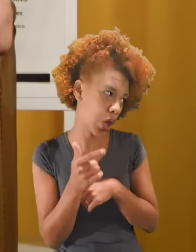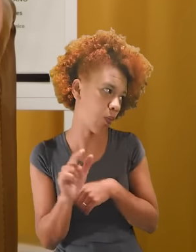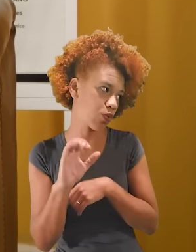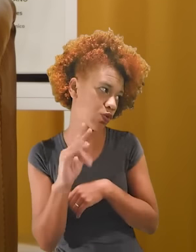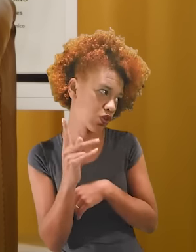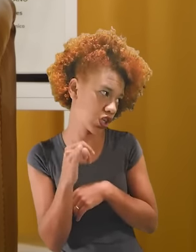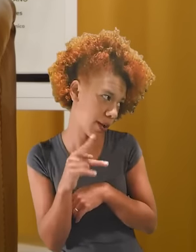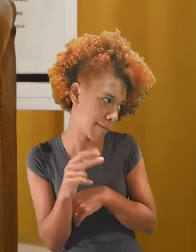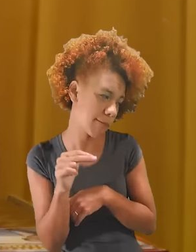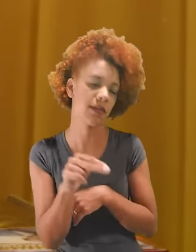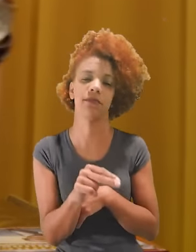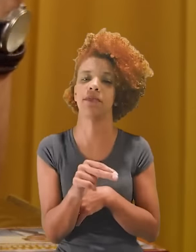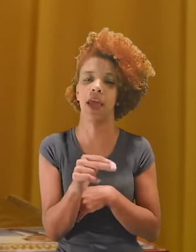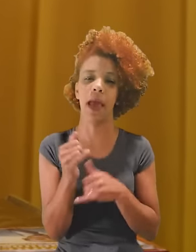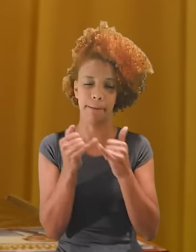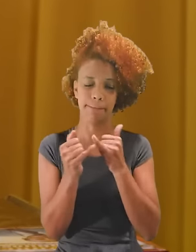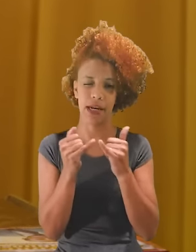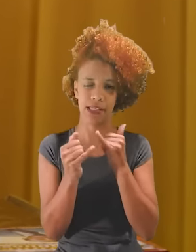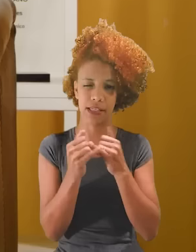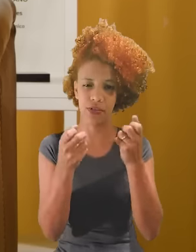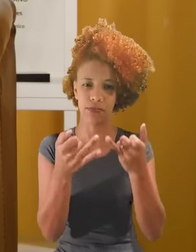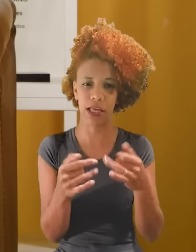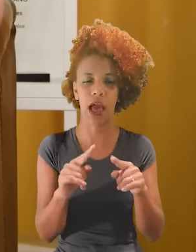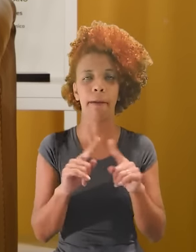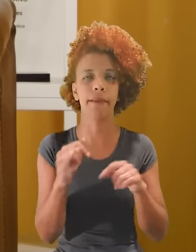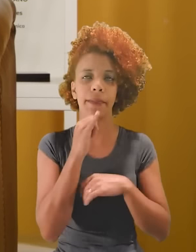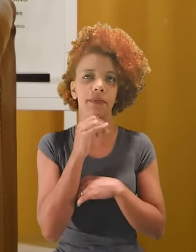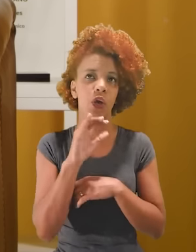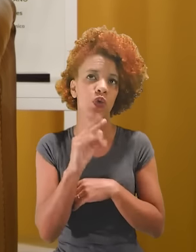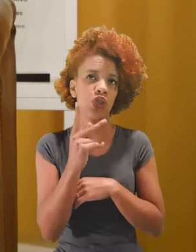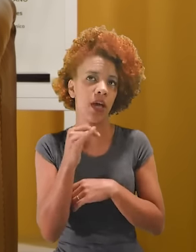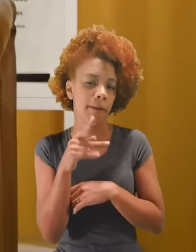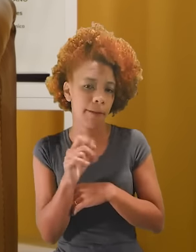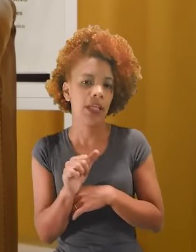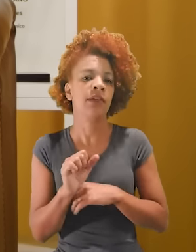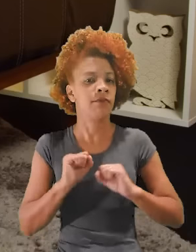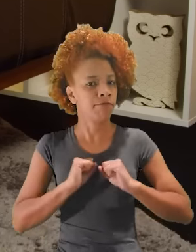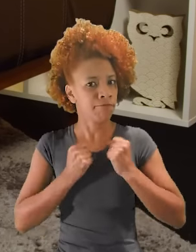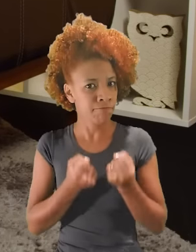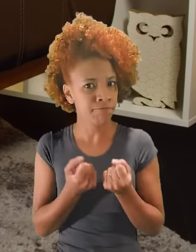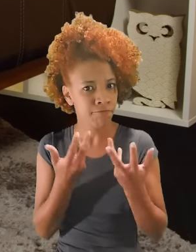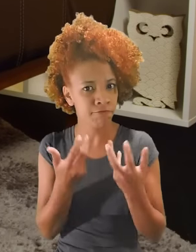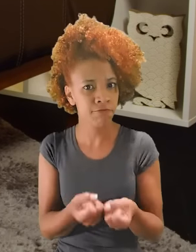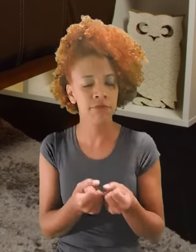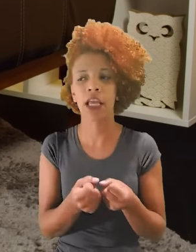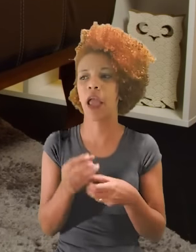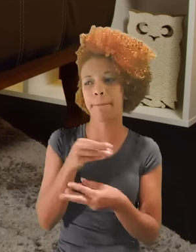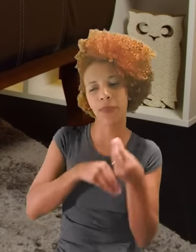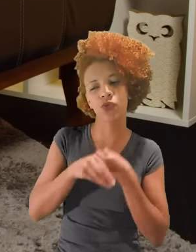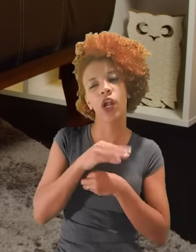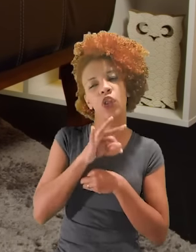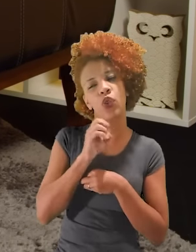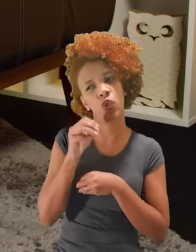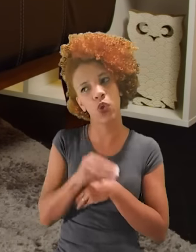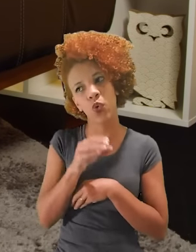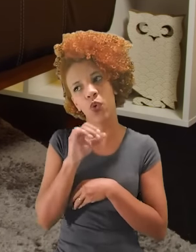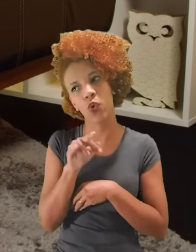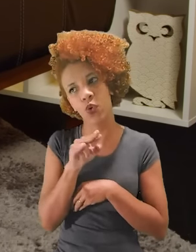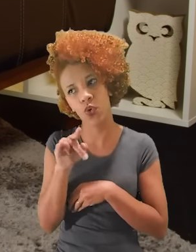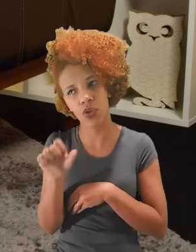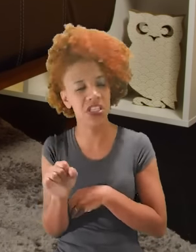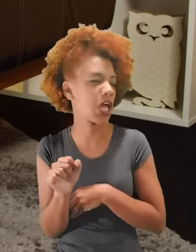Buster Keaton... era um Chaplin over, né? Era um Chaplin que arriscava mais, né? Era um Chaplin misturado com o Tom Cruise. Sim. Porque o Tom Cruise, os caras